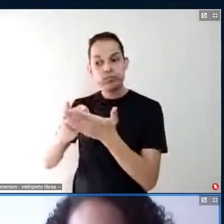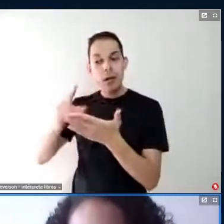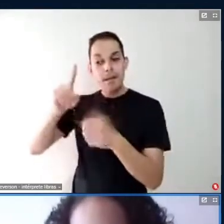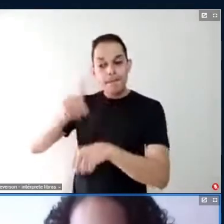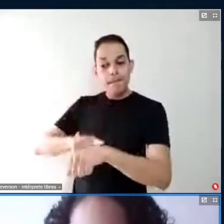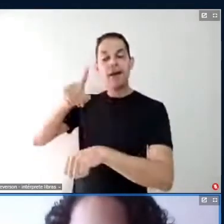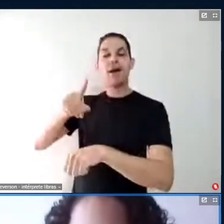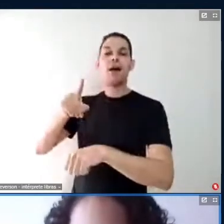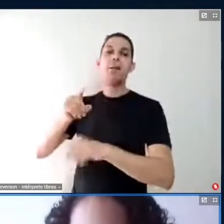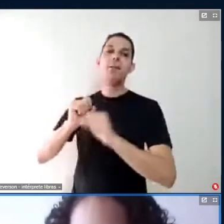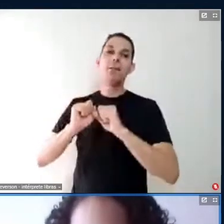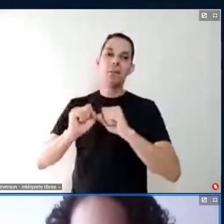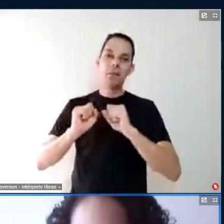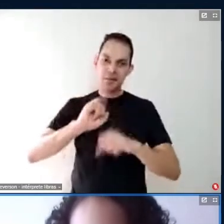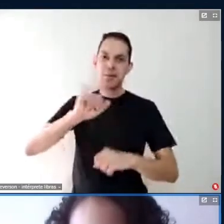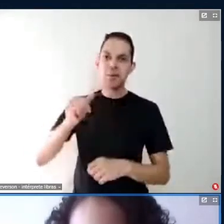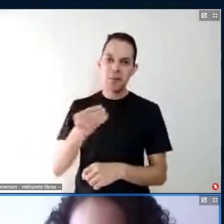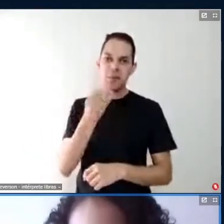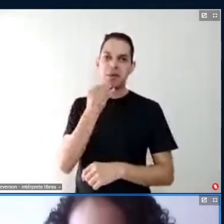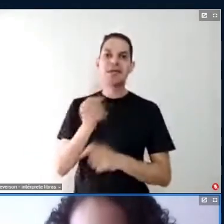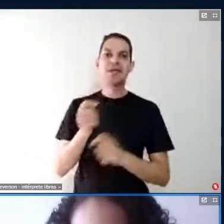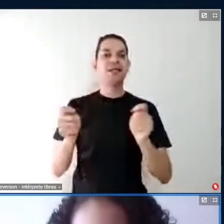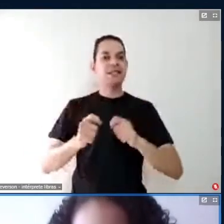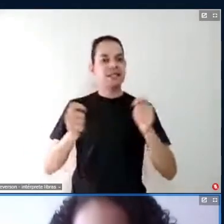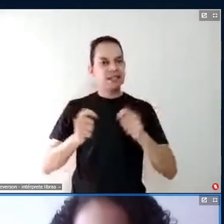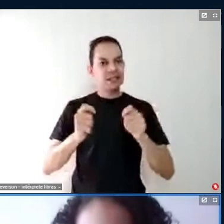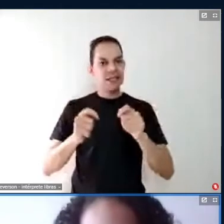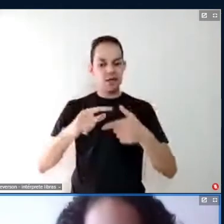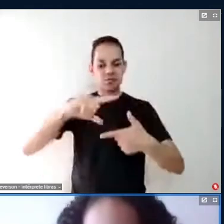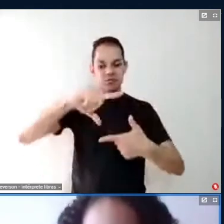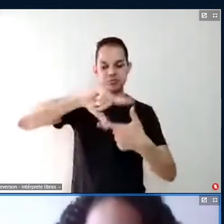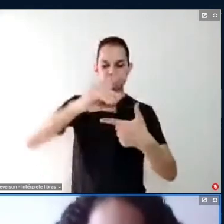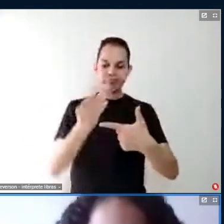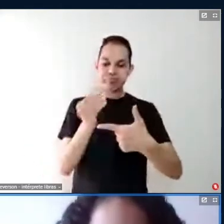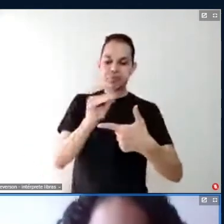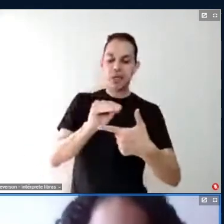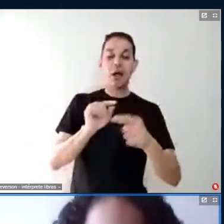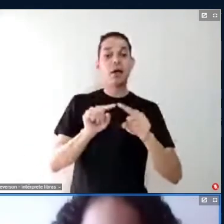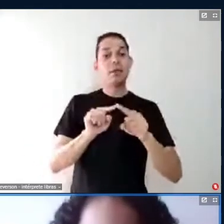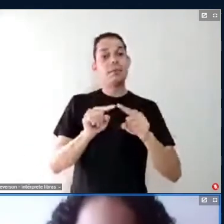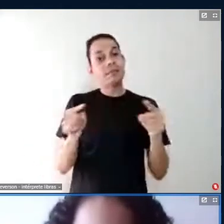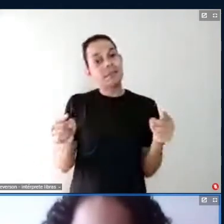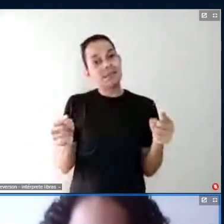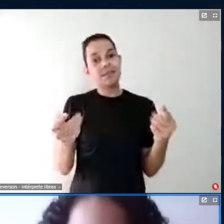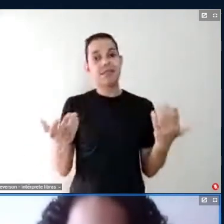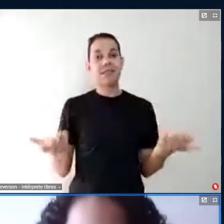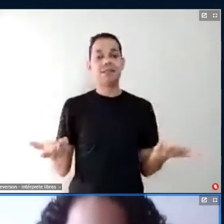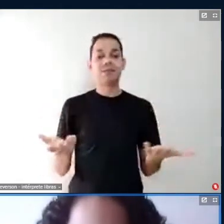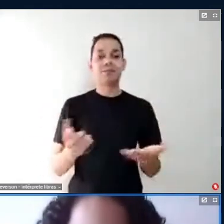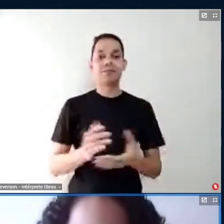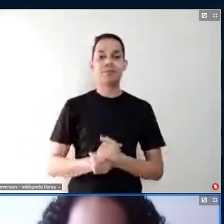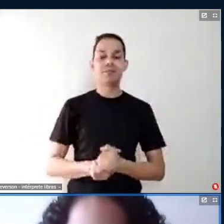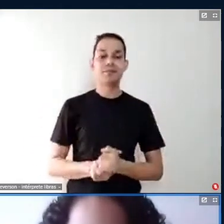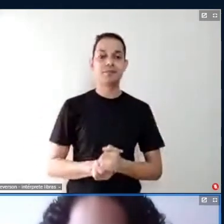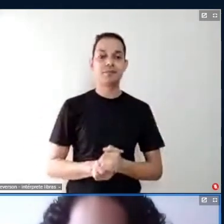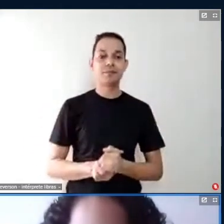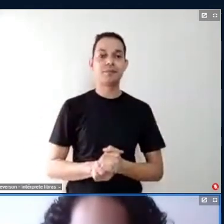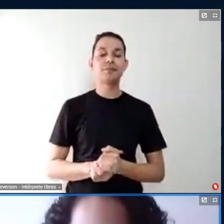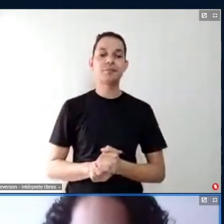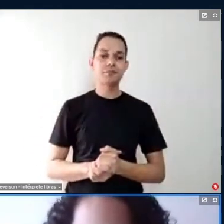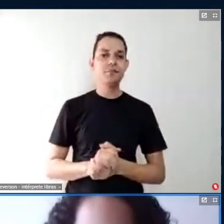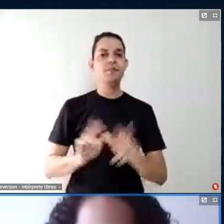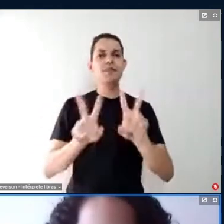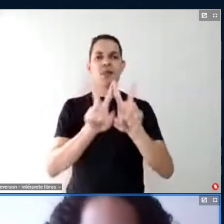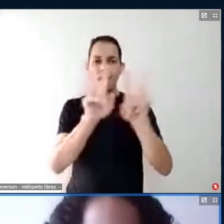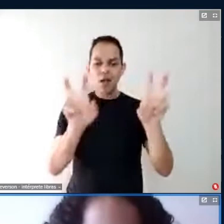uma possibilidade a ser incluída nesse quadro, mas aí também são outras questões que